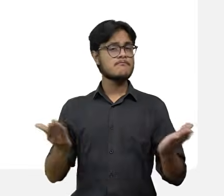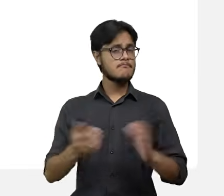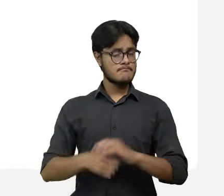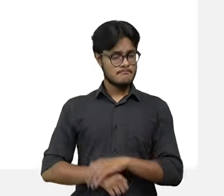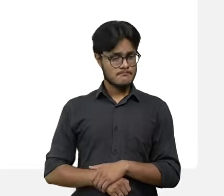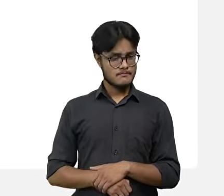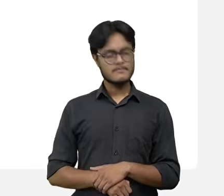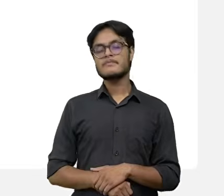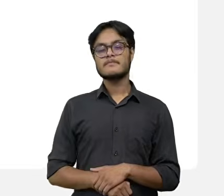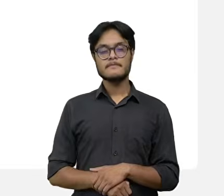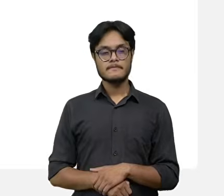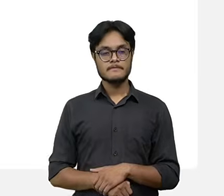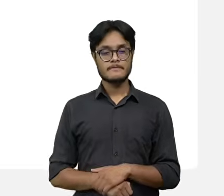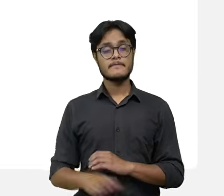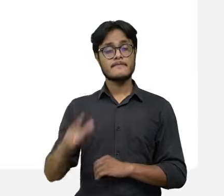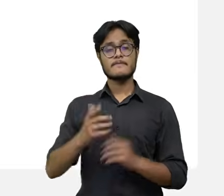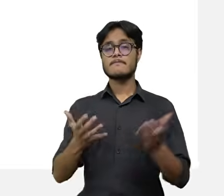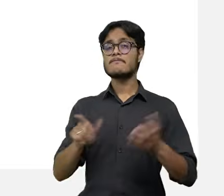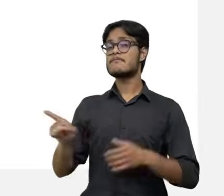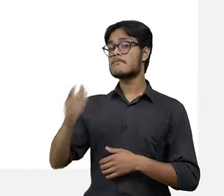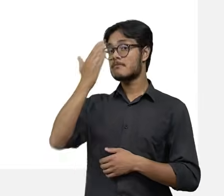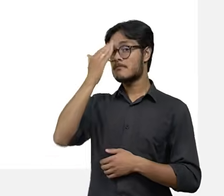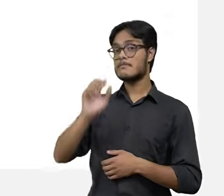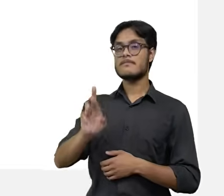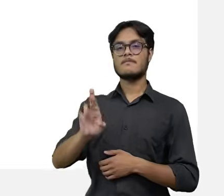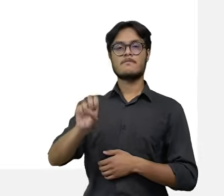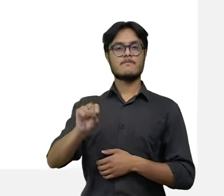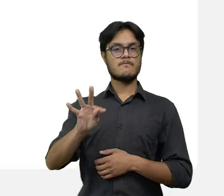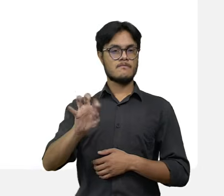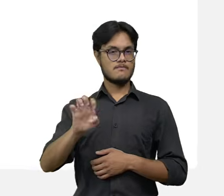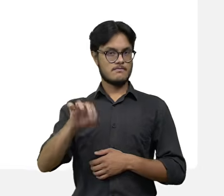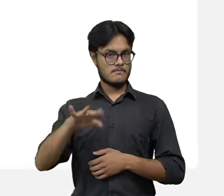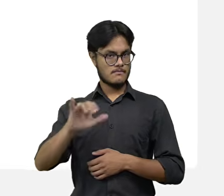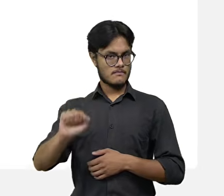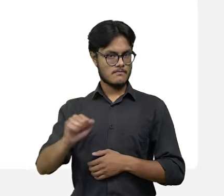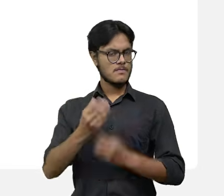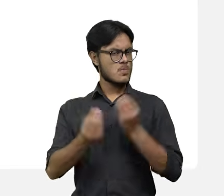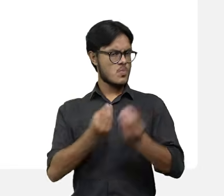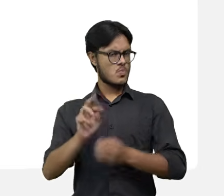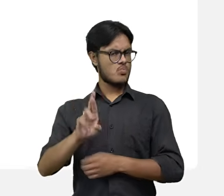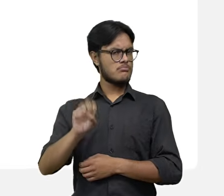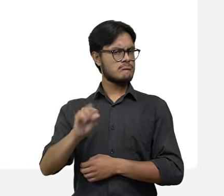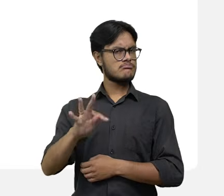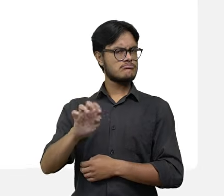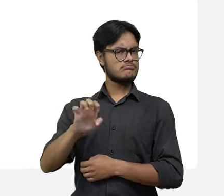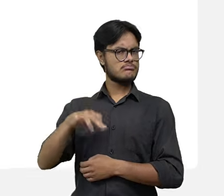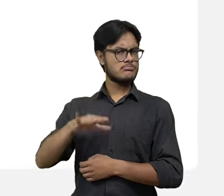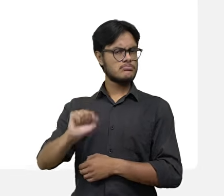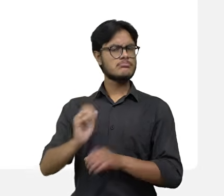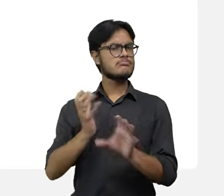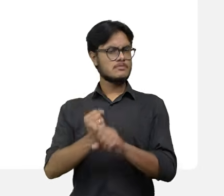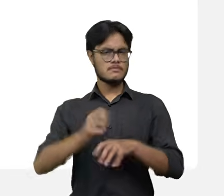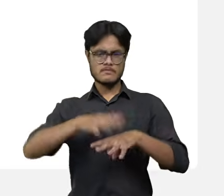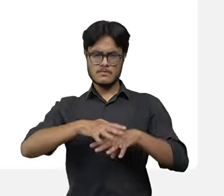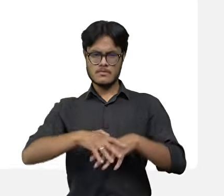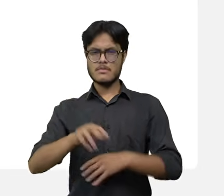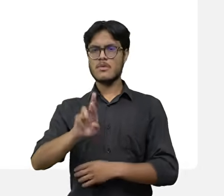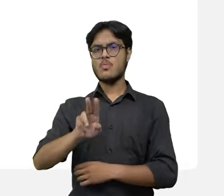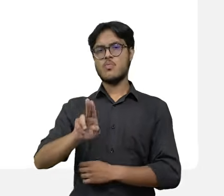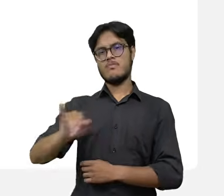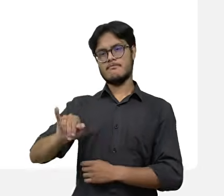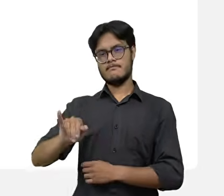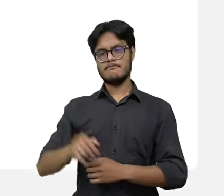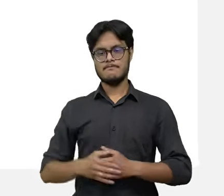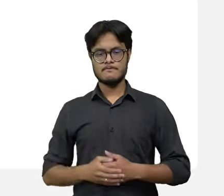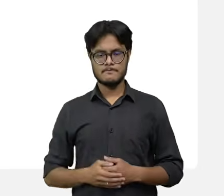ele quer saber o quê? A resistência. Como é que calcula a resistência? Rui.